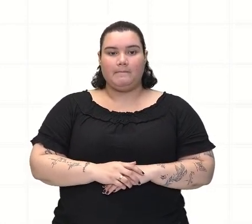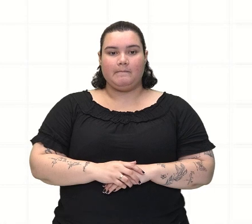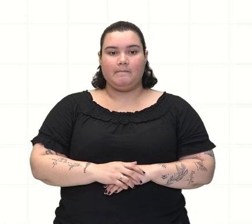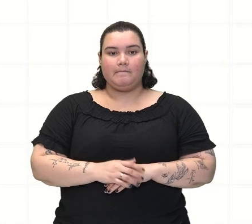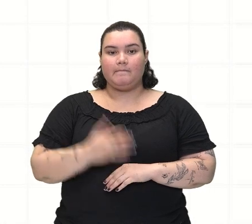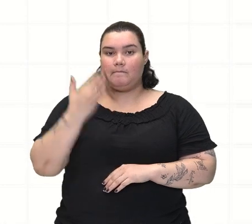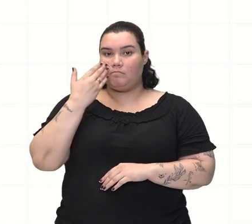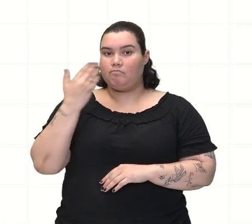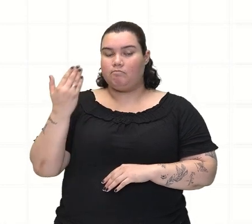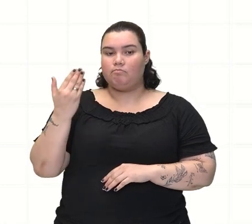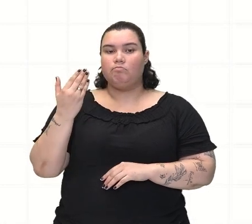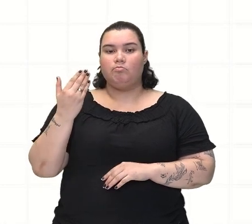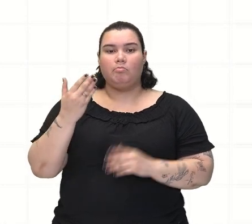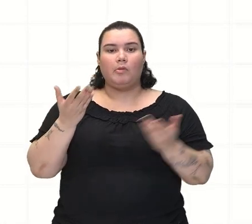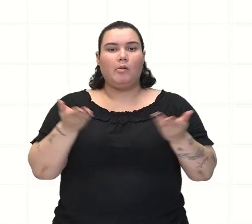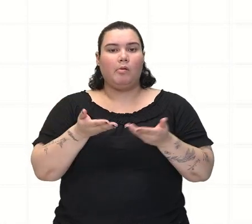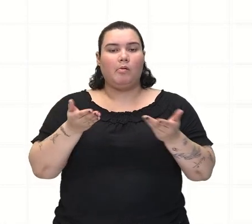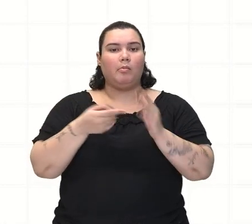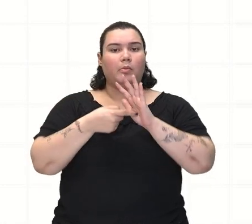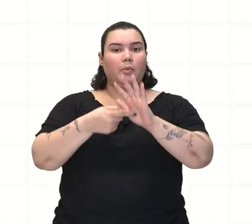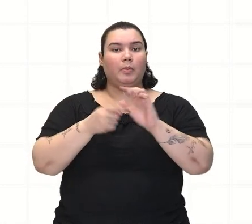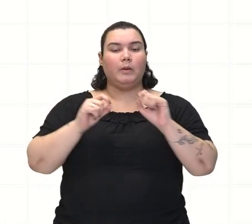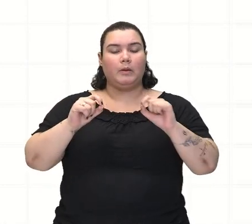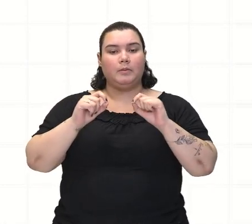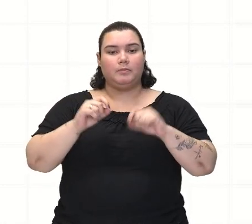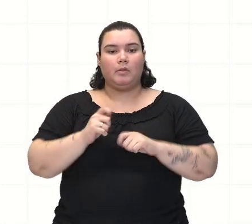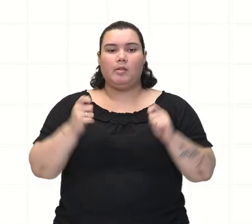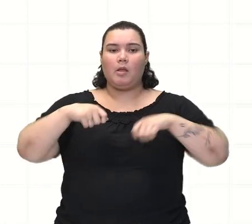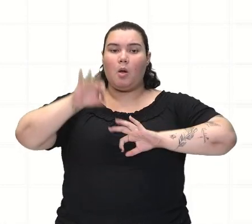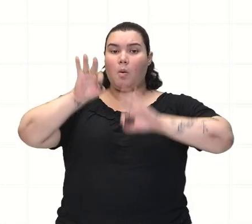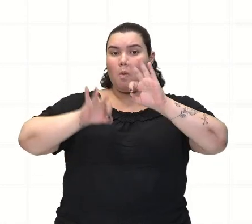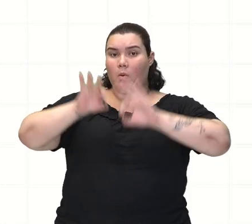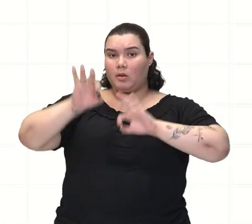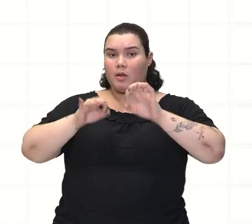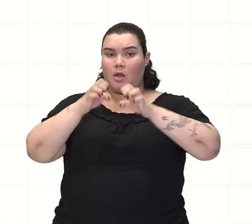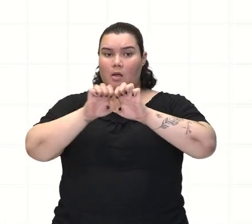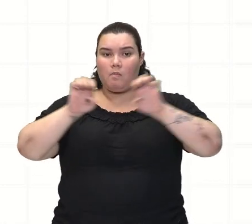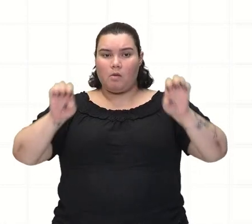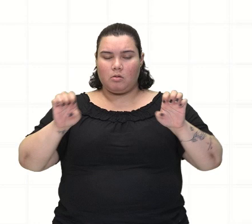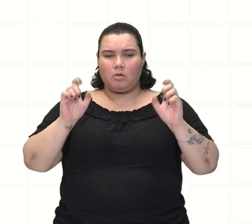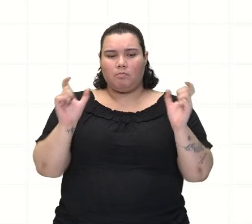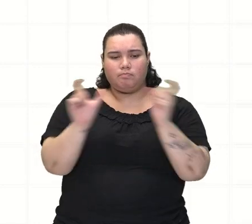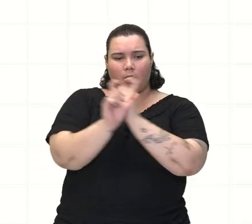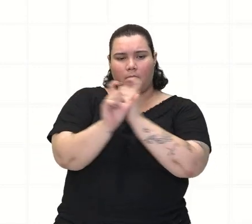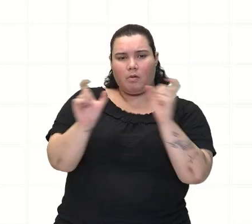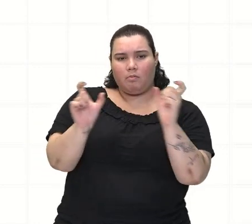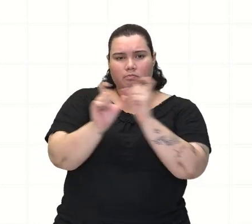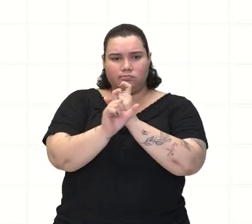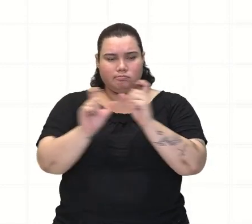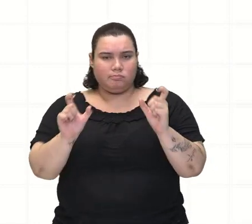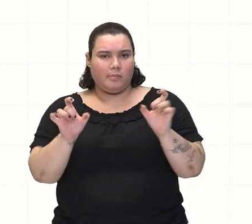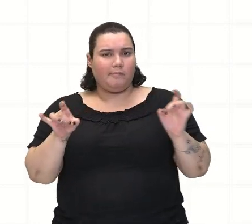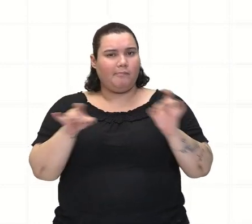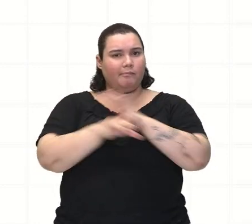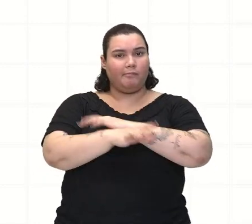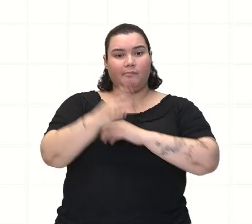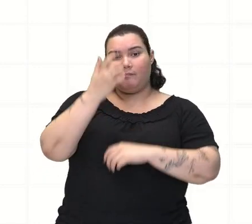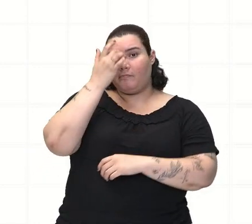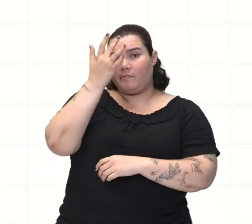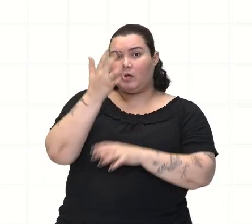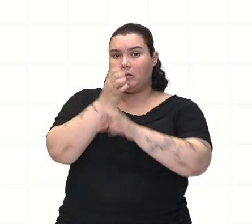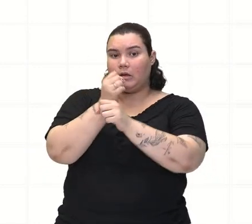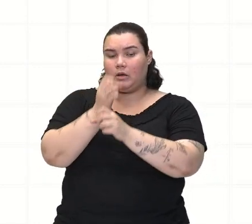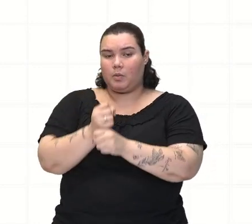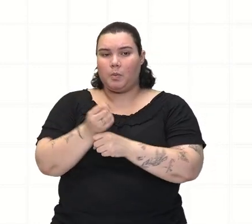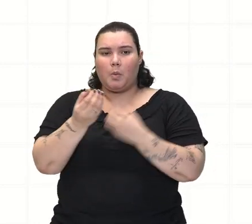fazendo esse produto aqui, ó, nós podemos organizar essa equação, deixar uma equação do segundo grau completa. Como